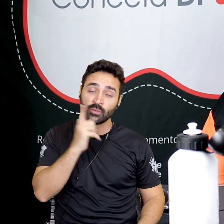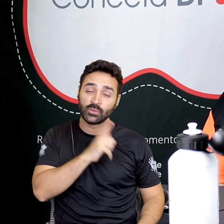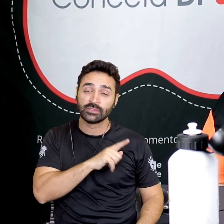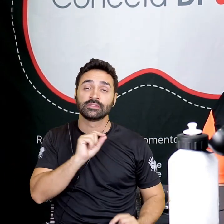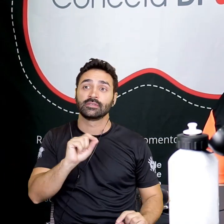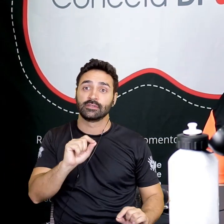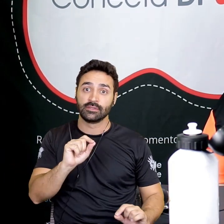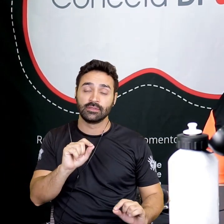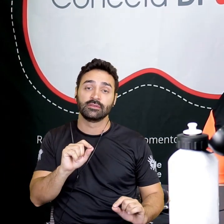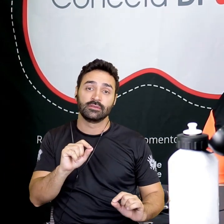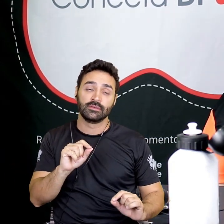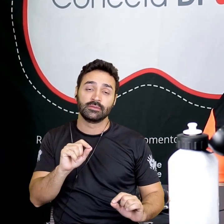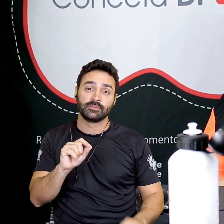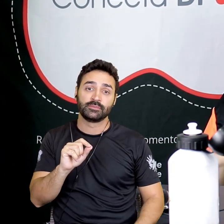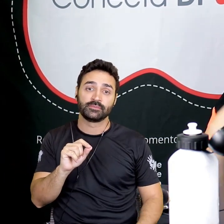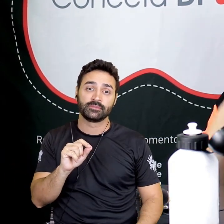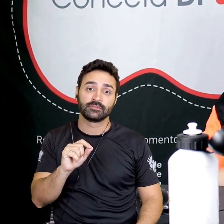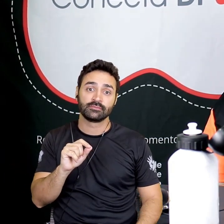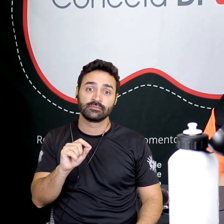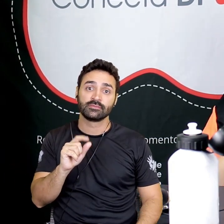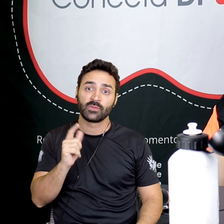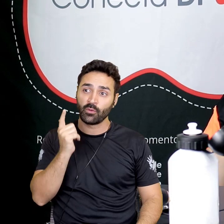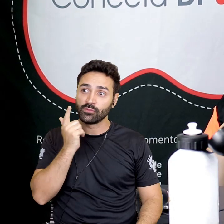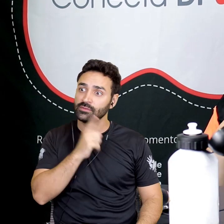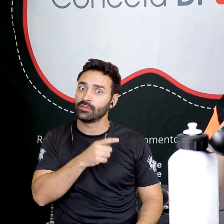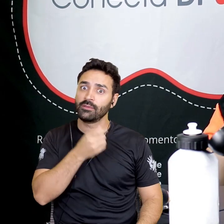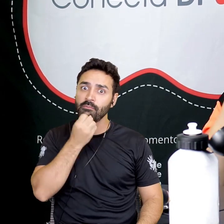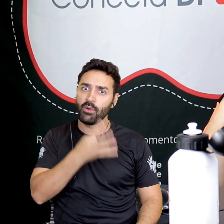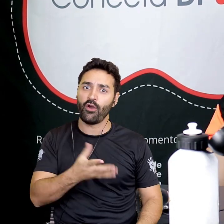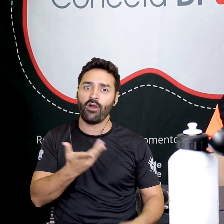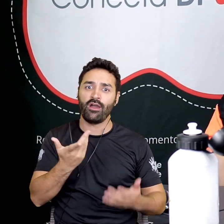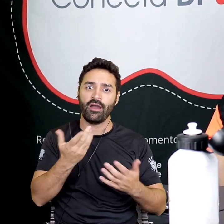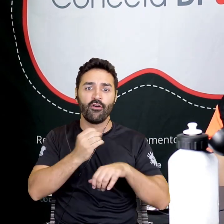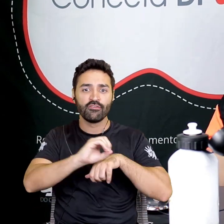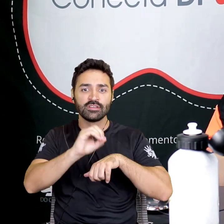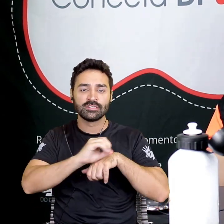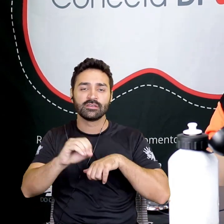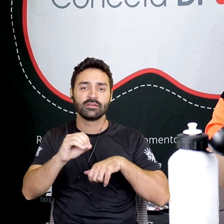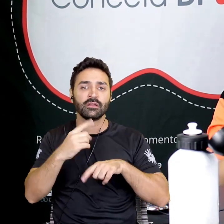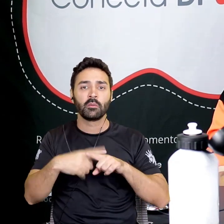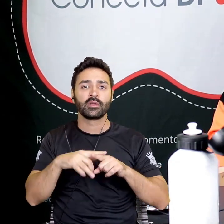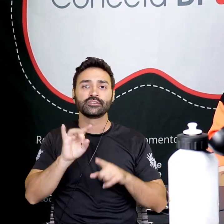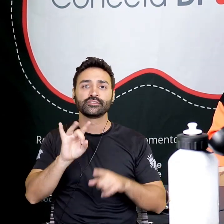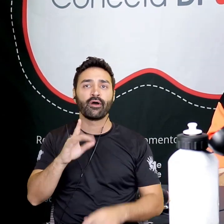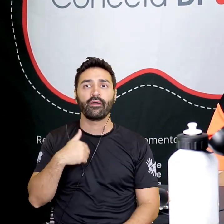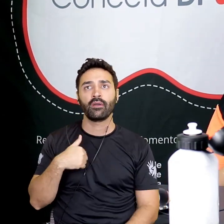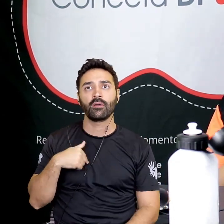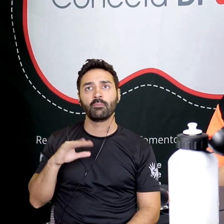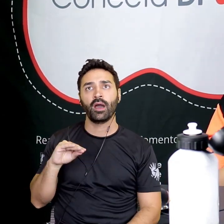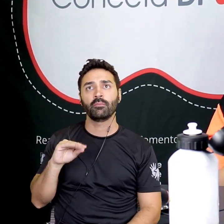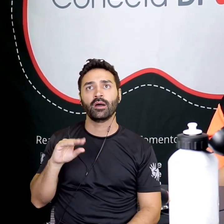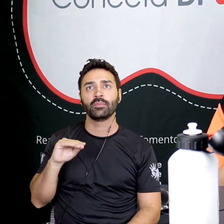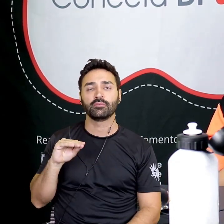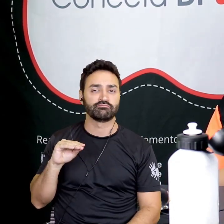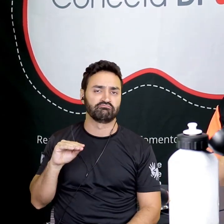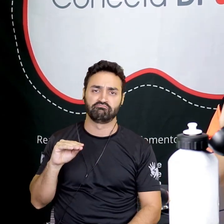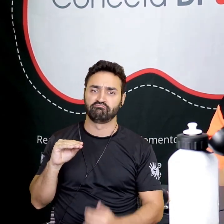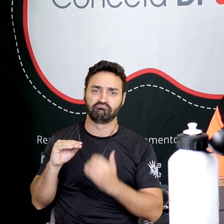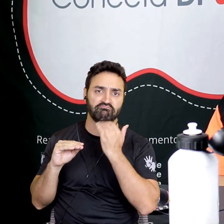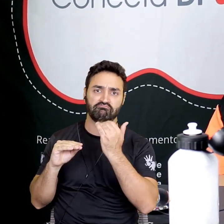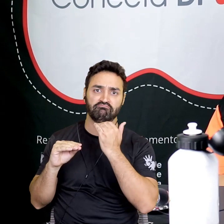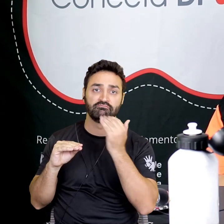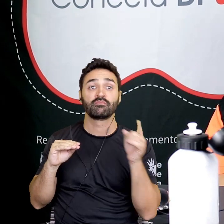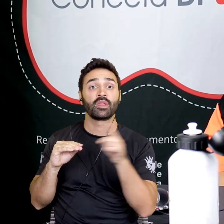valer essa oficina, para que a gente... Porque só eu estar aqui falando, a gente não tem essa certeza